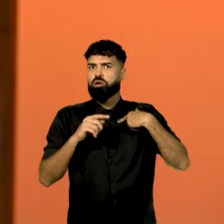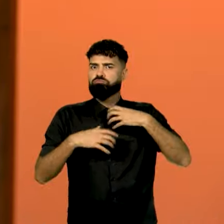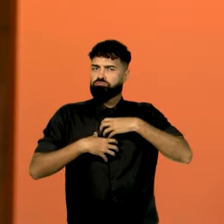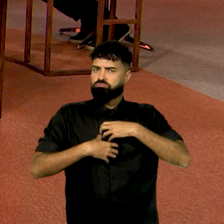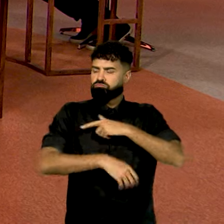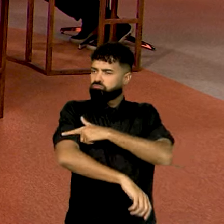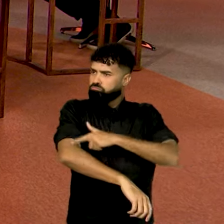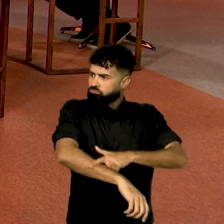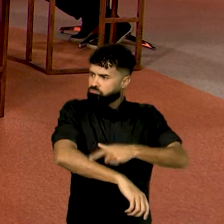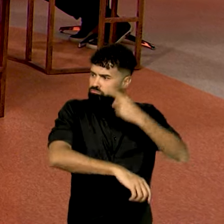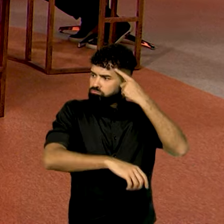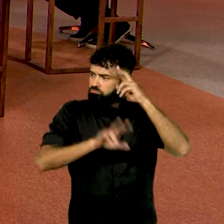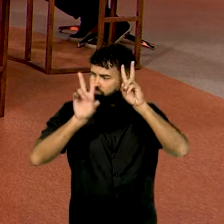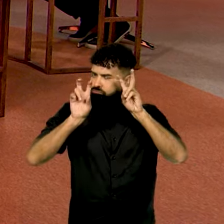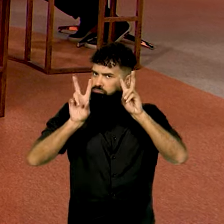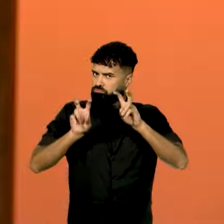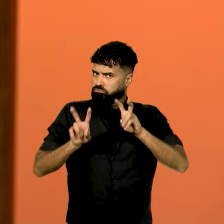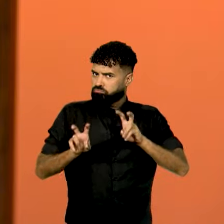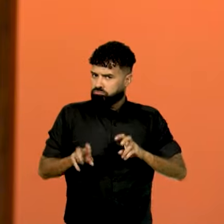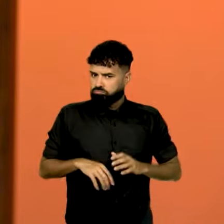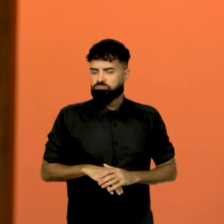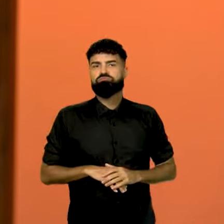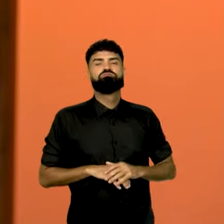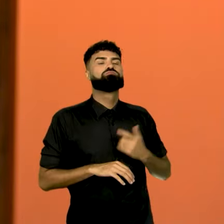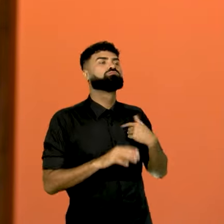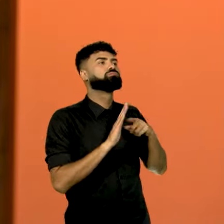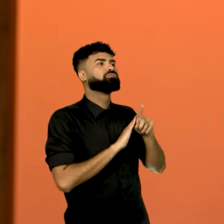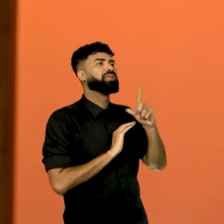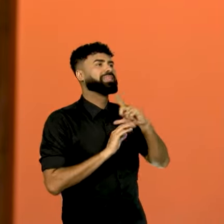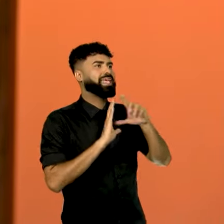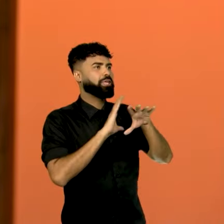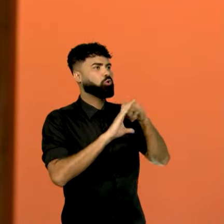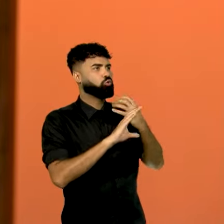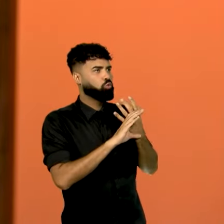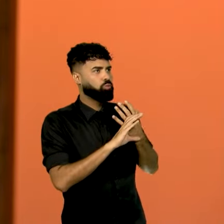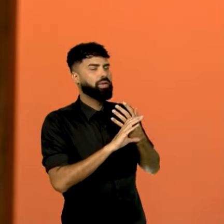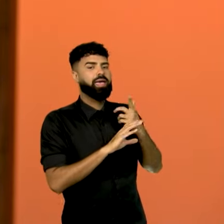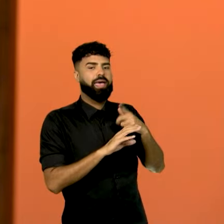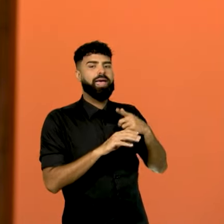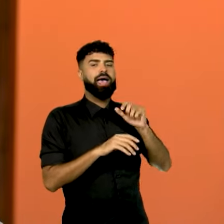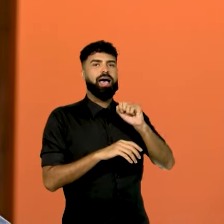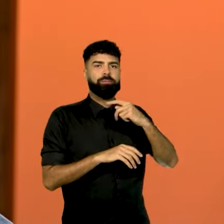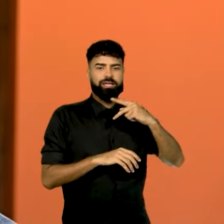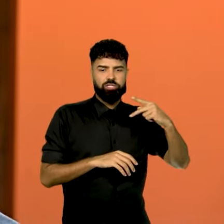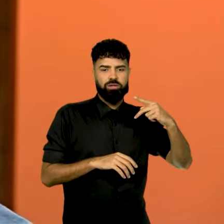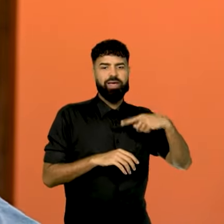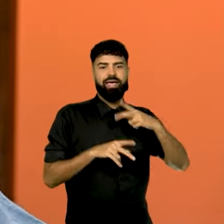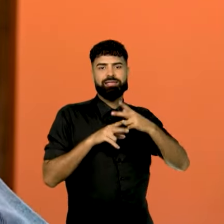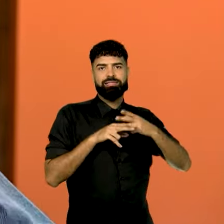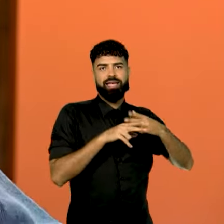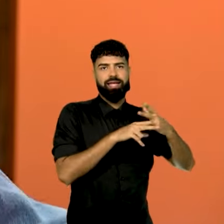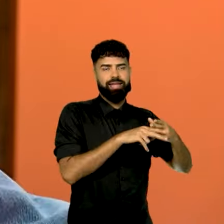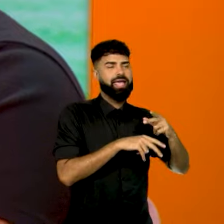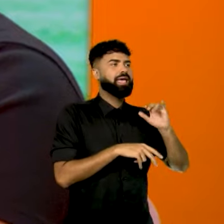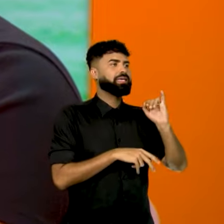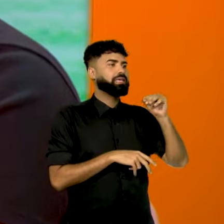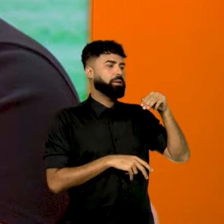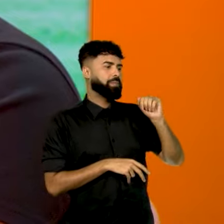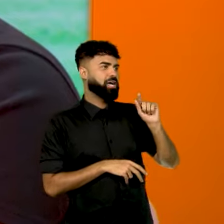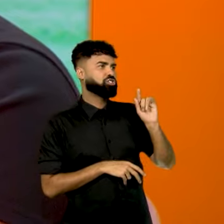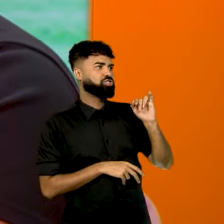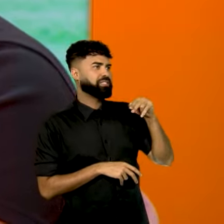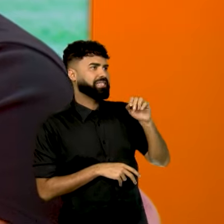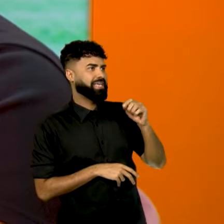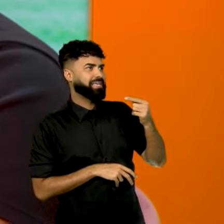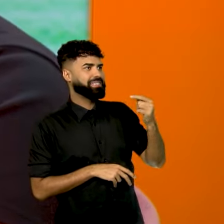Flavinha estava dizendo agora para a filha. Agora, vem cá, você tem também um canal no YouTube e aplicativos com uma série chamada Imagine-se.